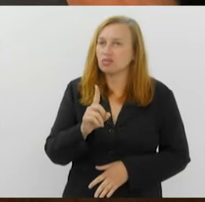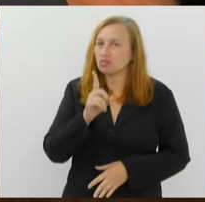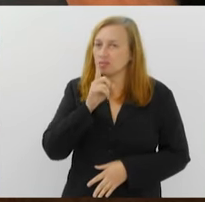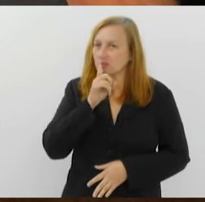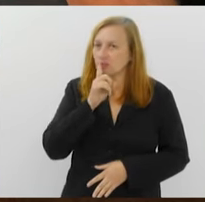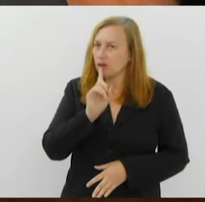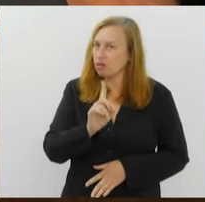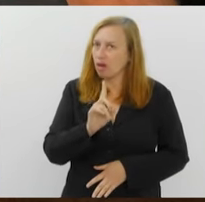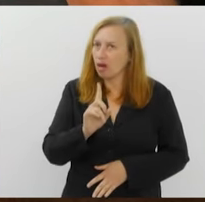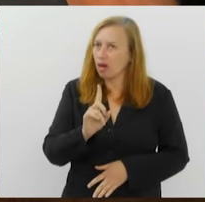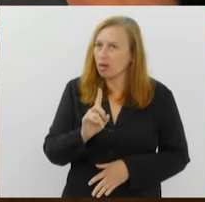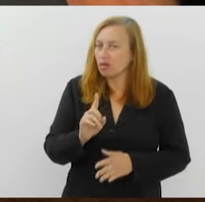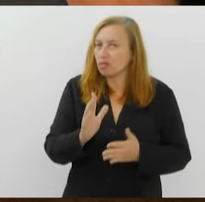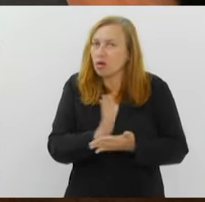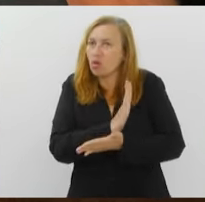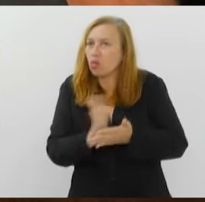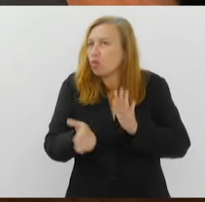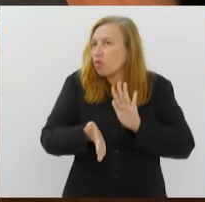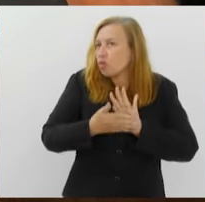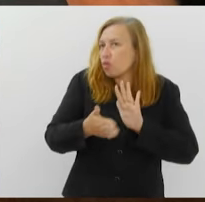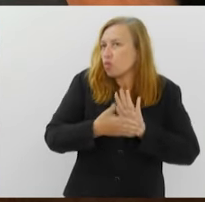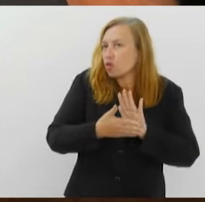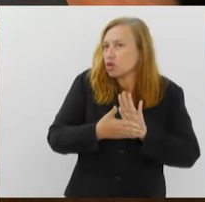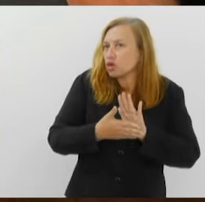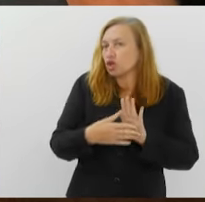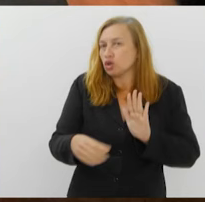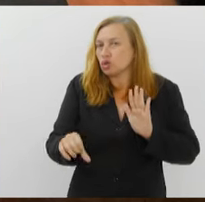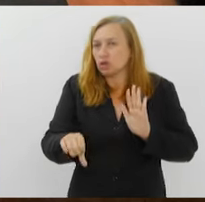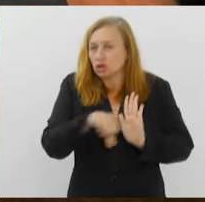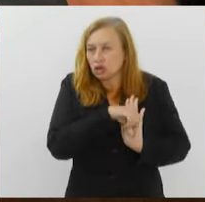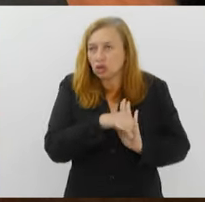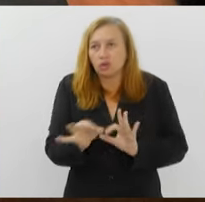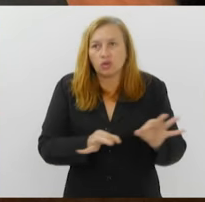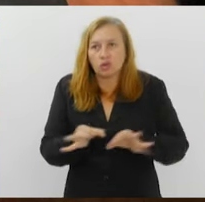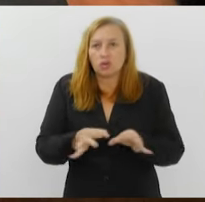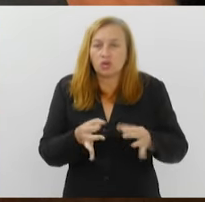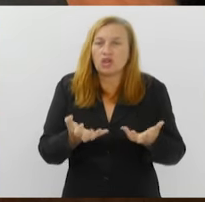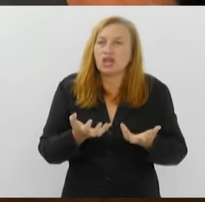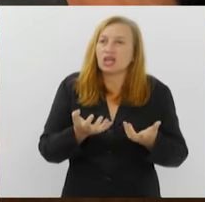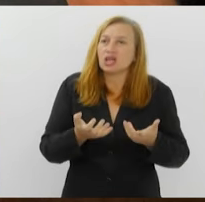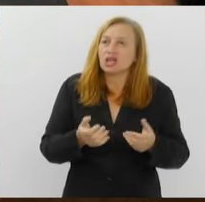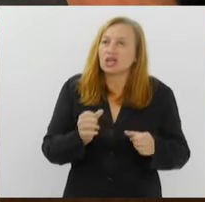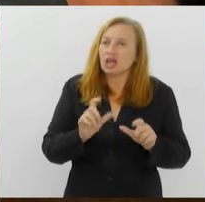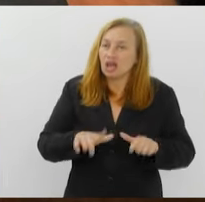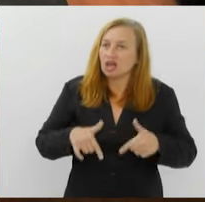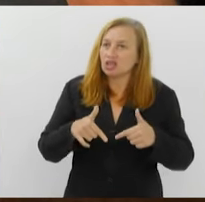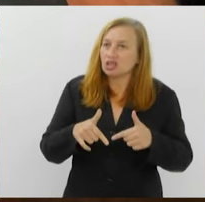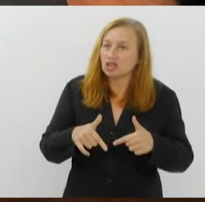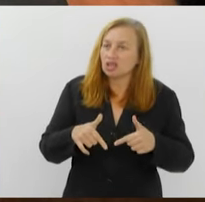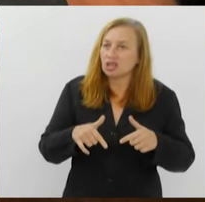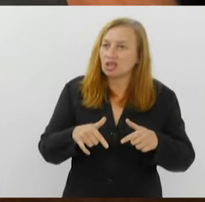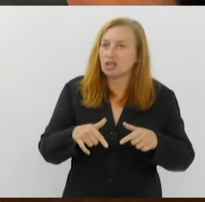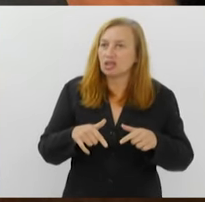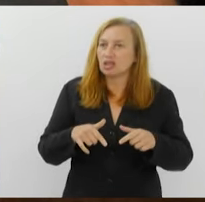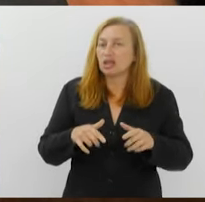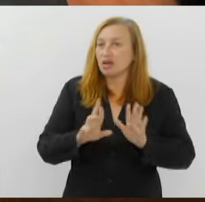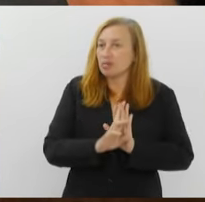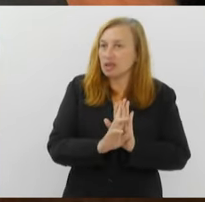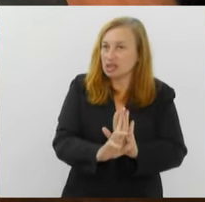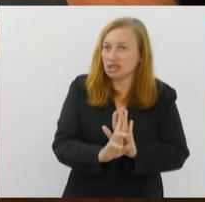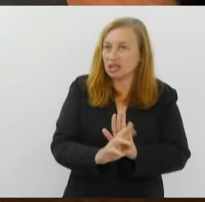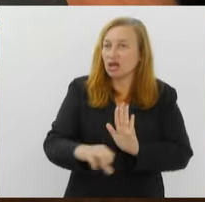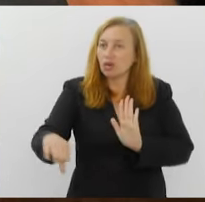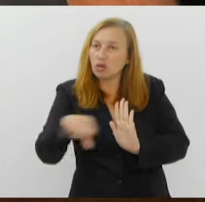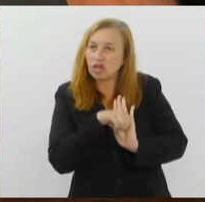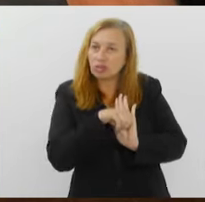por eventuais prepostos do crime organizado que possam querer fazer o trabalho de representar a criminalidade e, mais